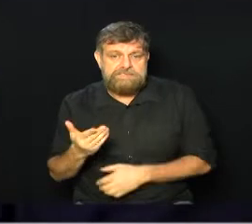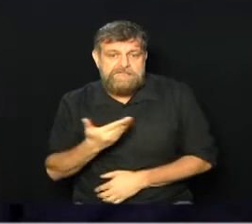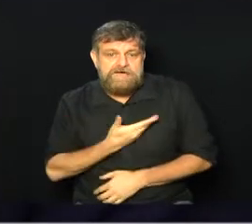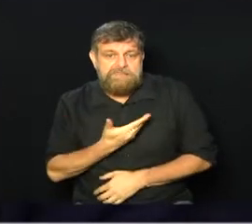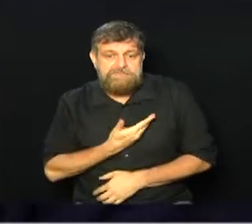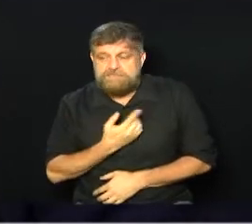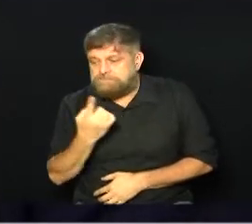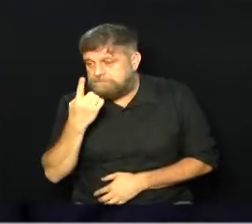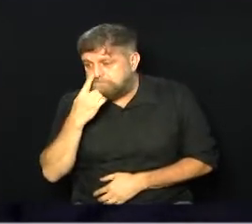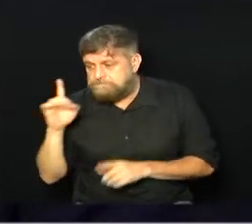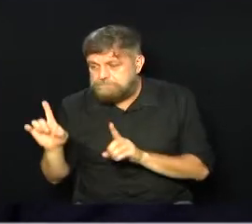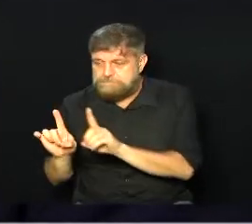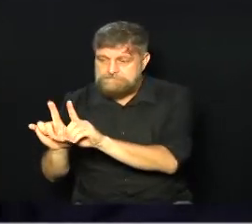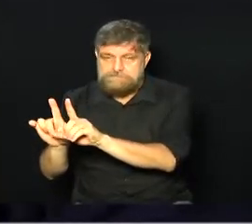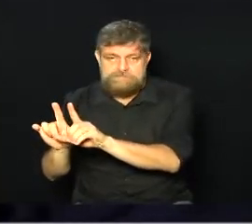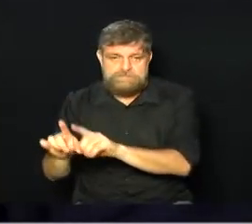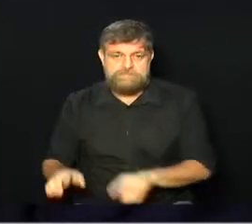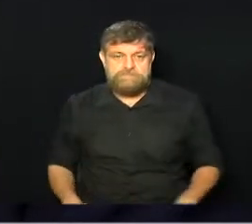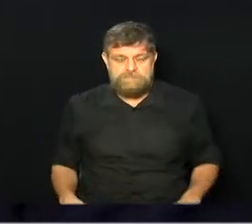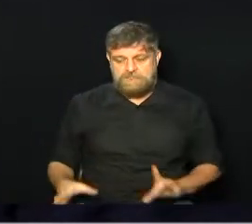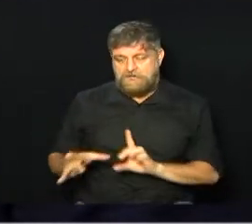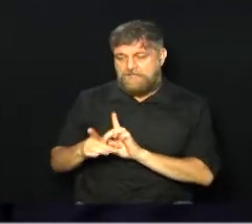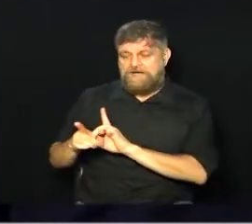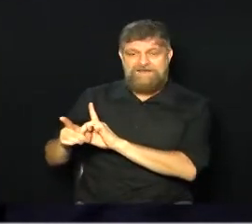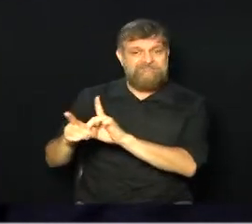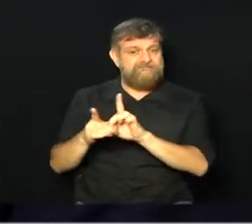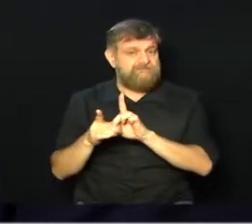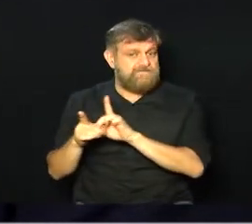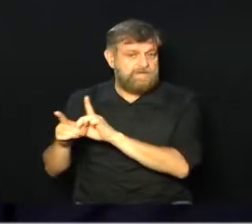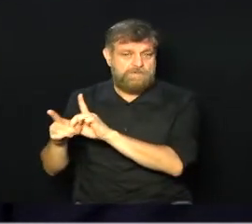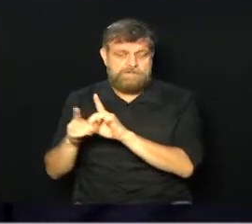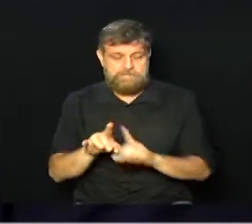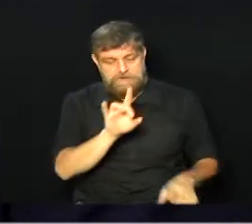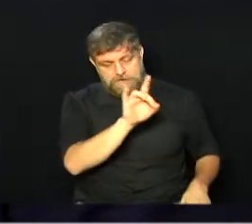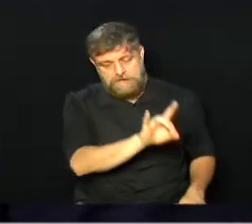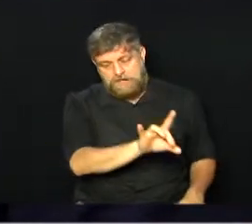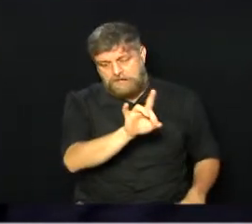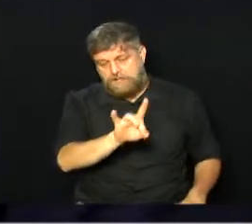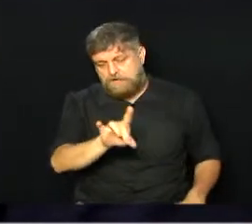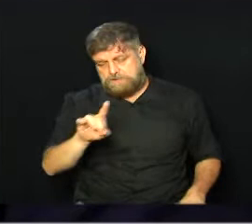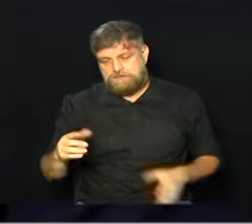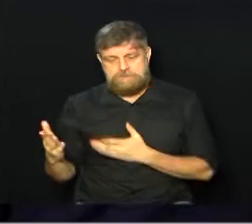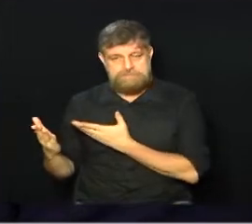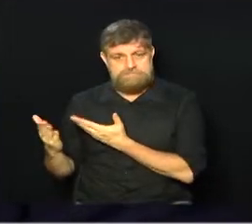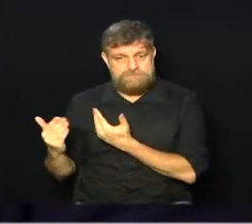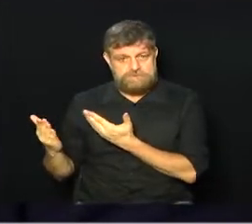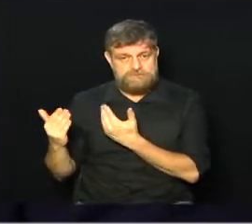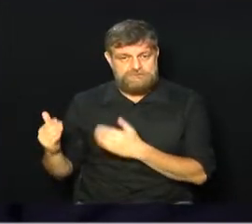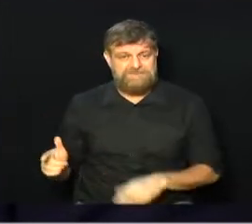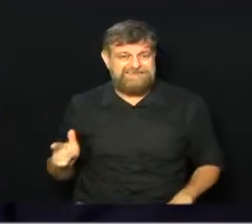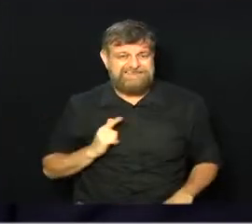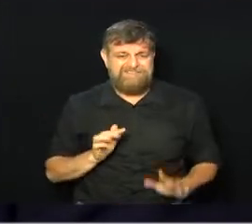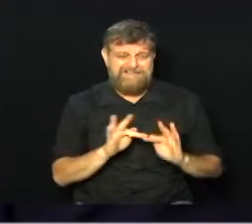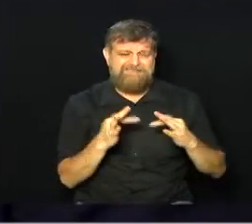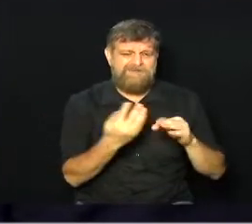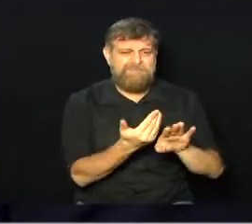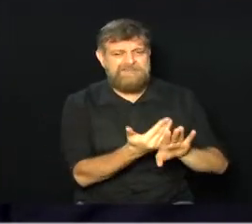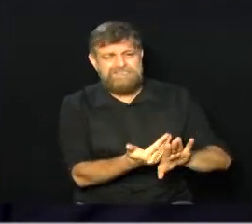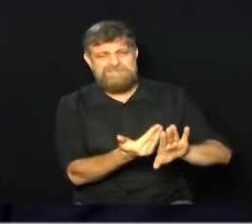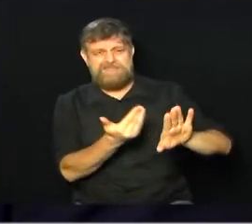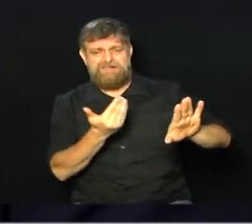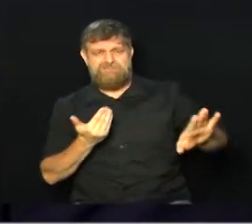massagista. Acho que isso é vínculos de amizade que você vai criando, principalmente quando são jovens e estão fora do